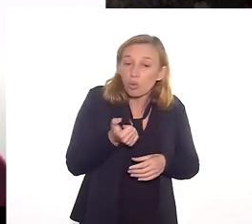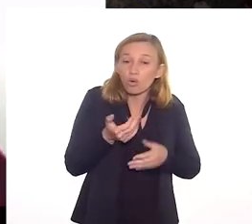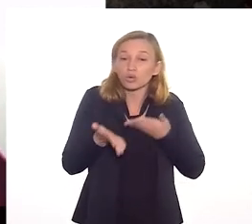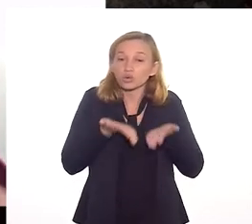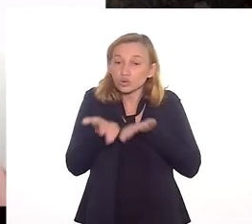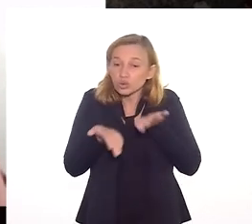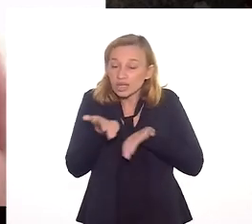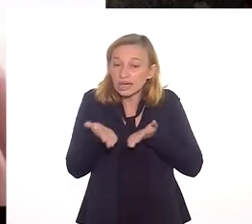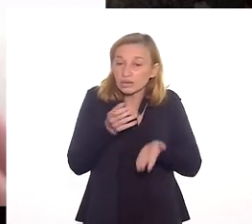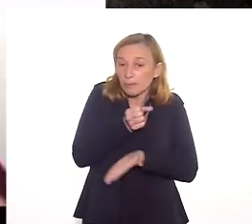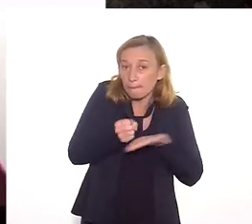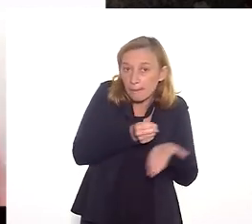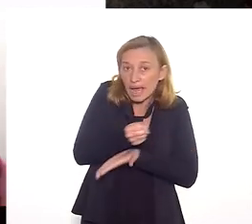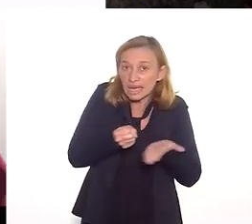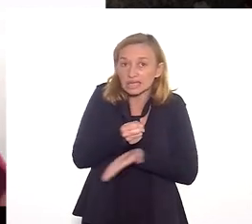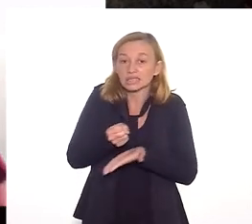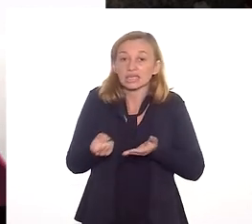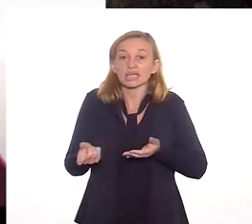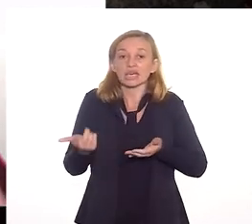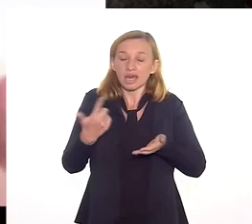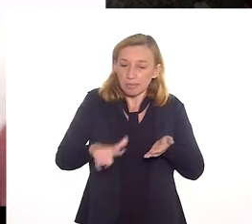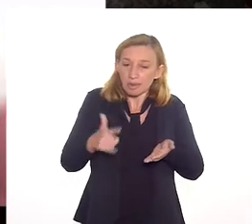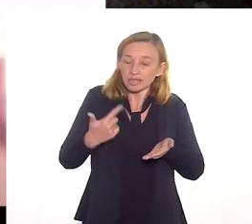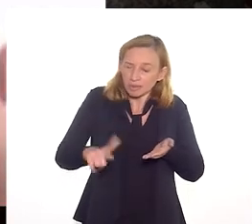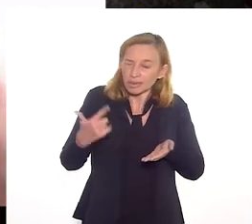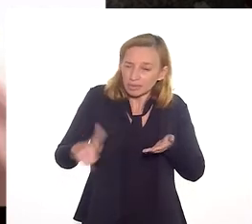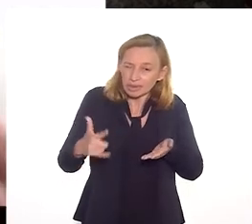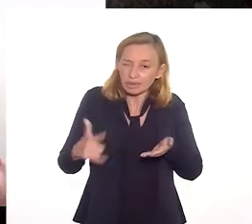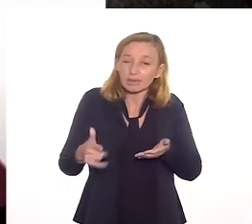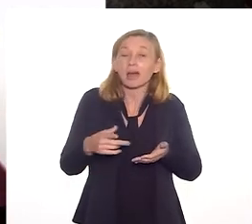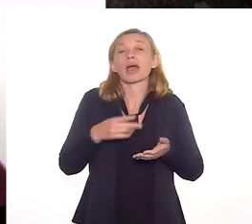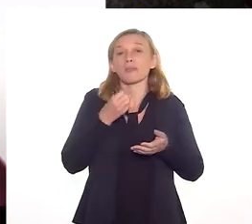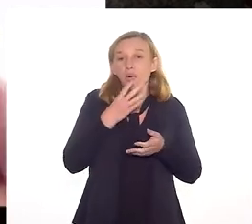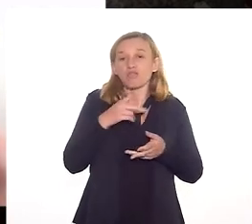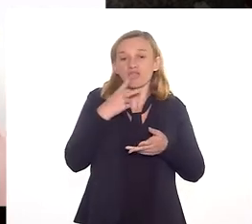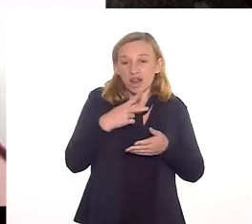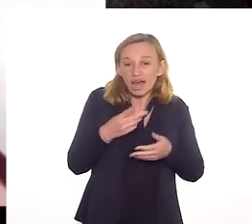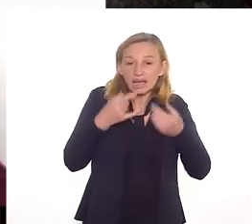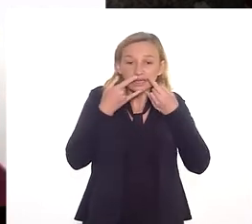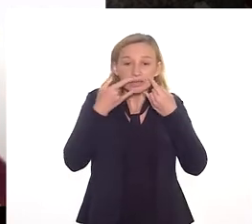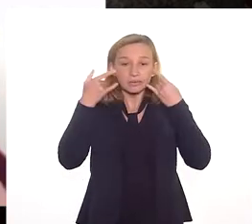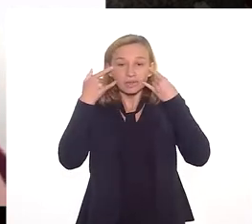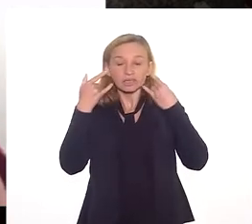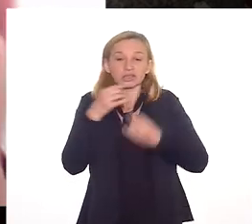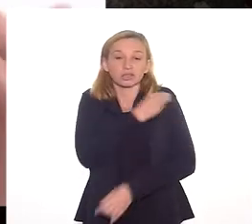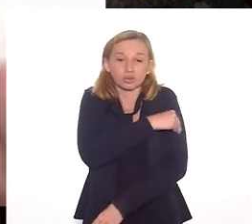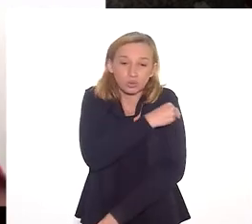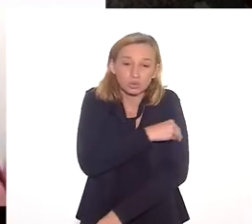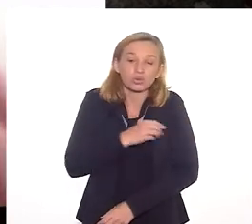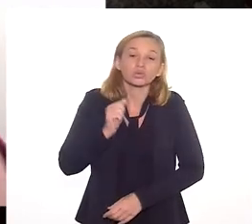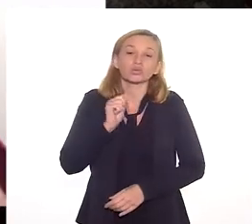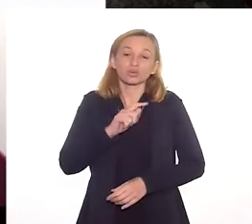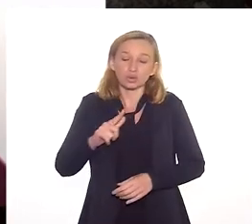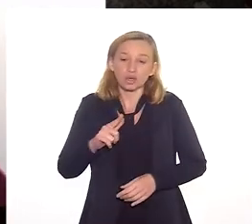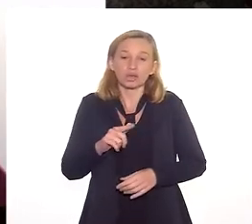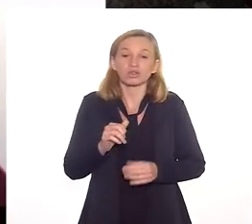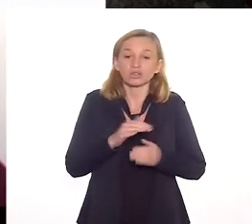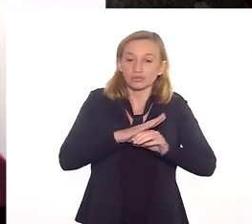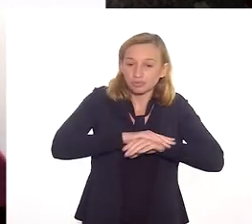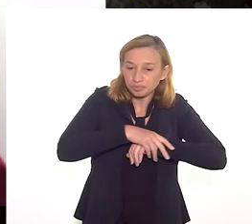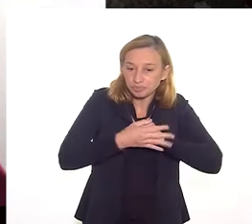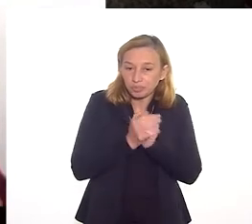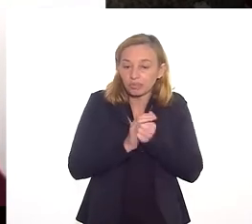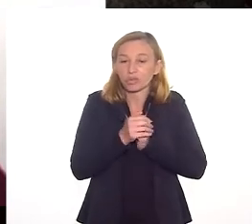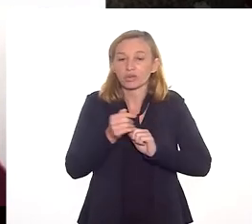pouco os cuidados básicos. A gente repete muito, mas é sempre bom falar, né? Da máscara, do uso do álcool gel, higienização,